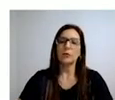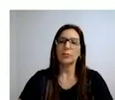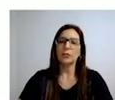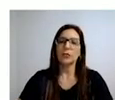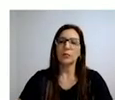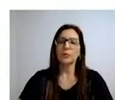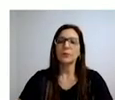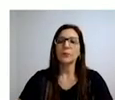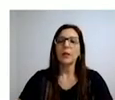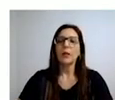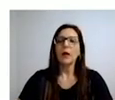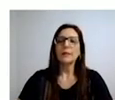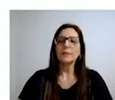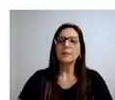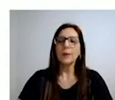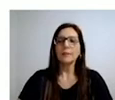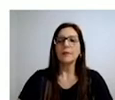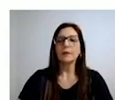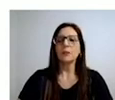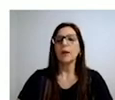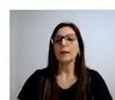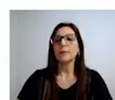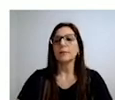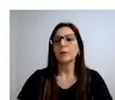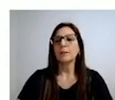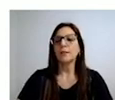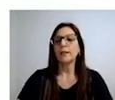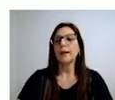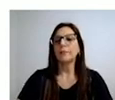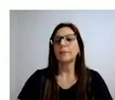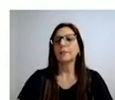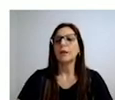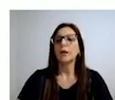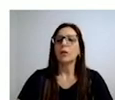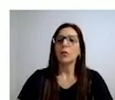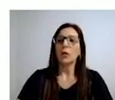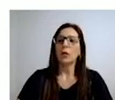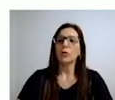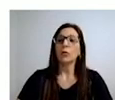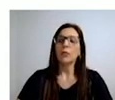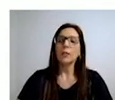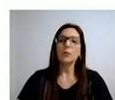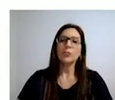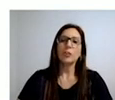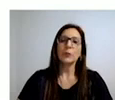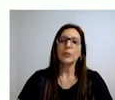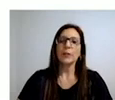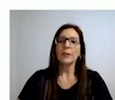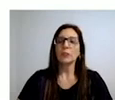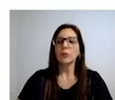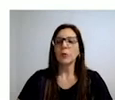novo indivíduo. As espécies sexuadas são mais variáveis. Logo, um mínimo de